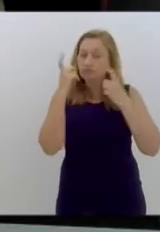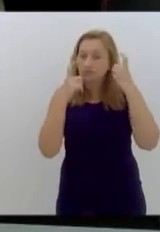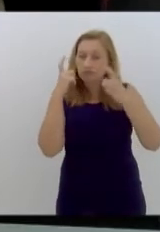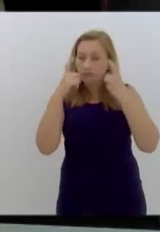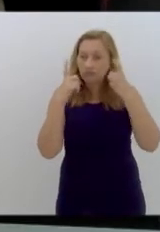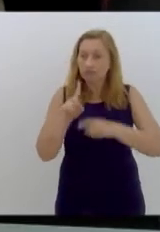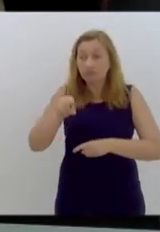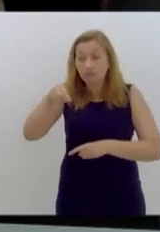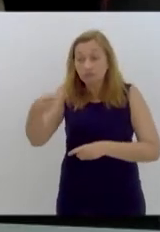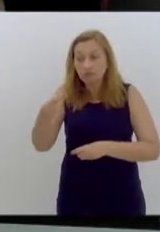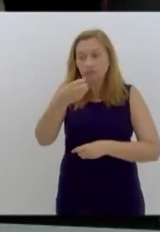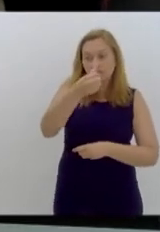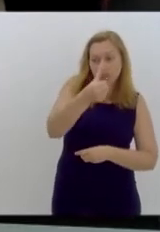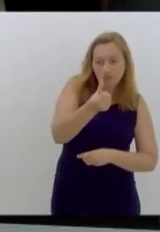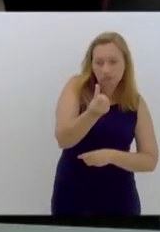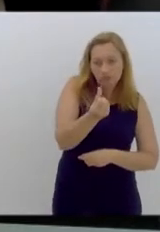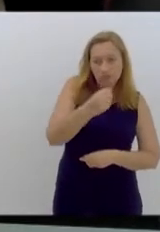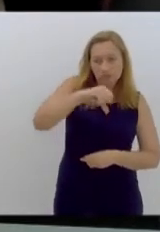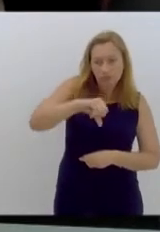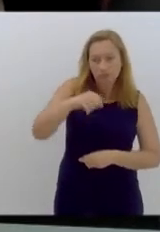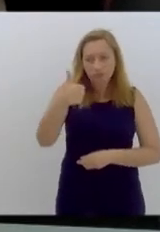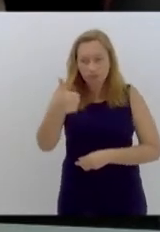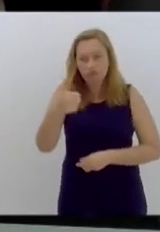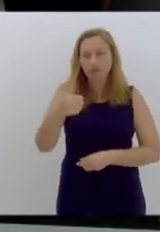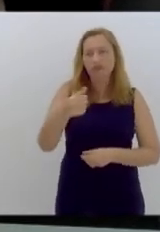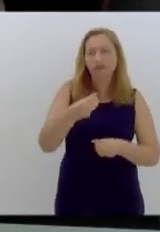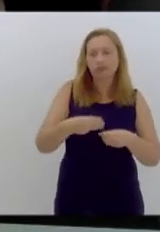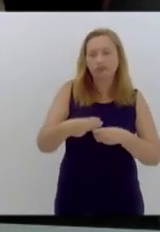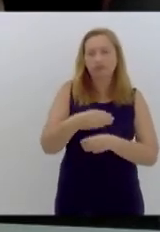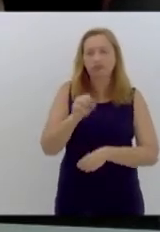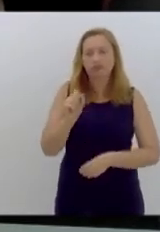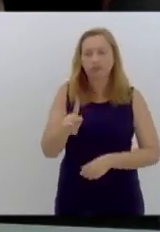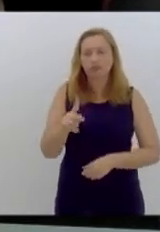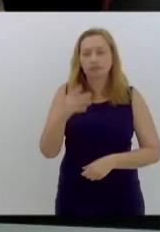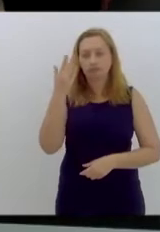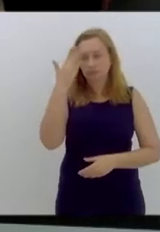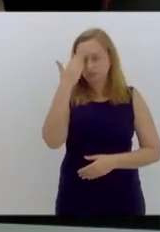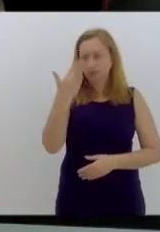com os outros 91 municípios. Ok? Obrigado.